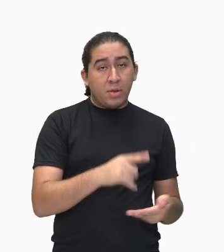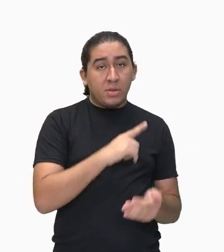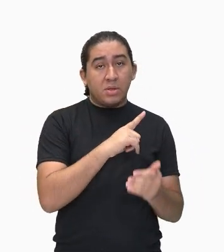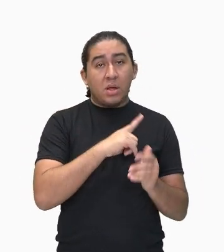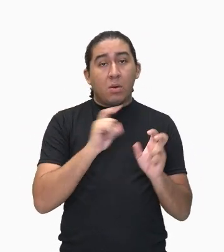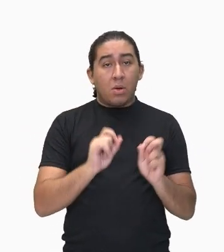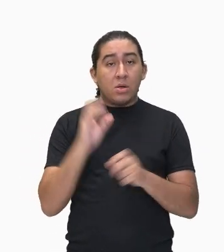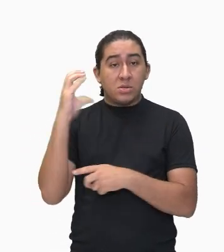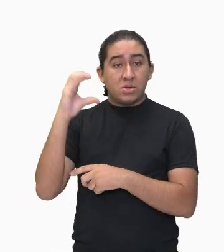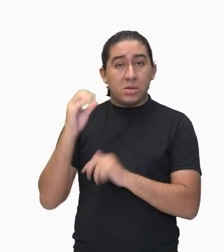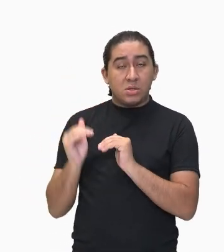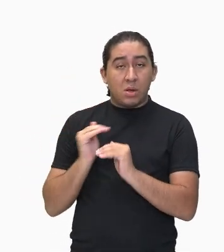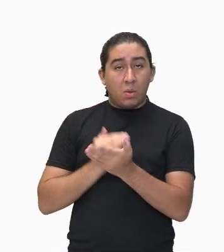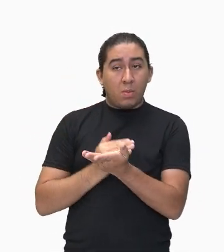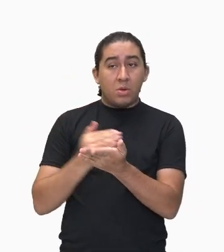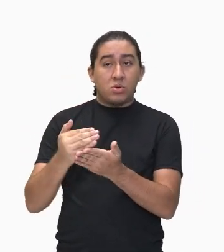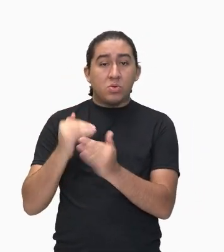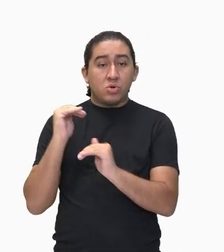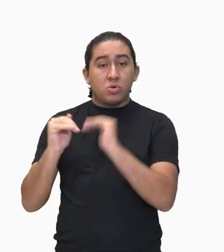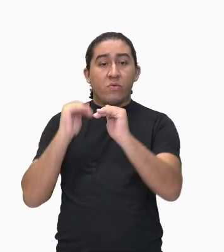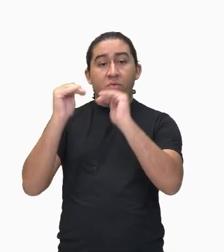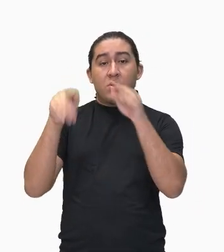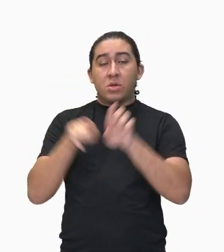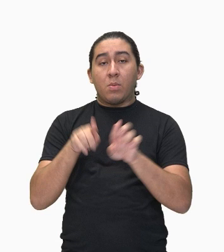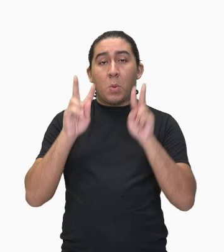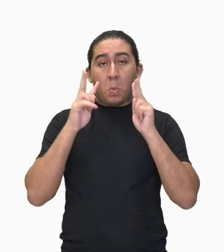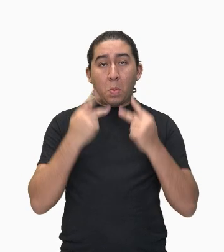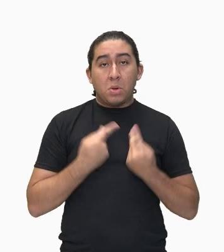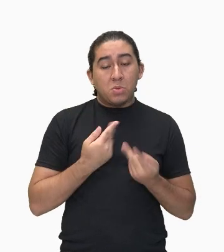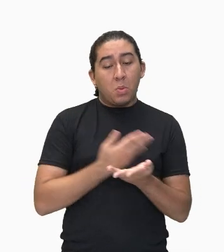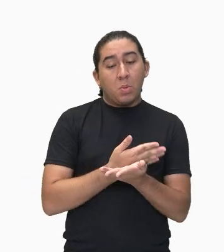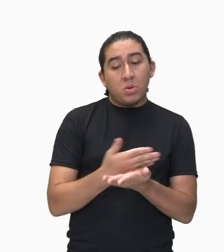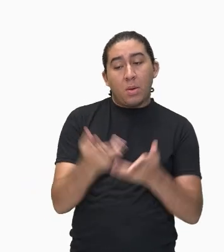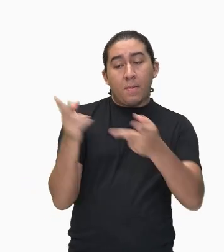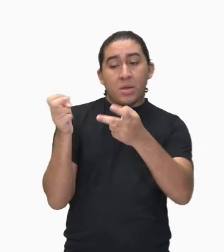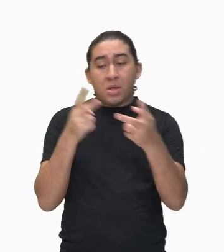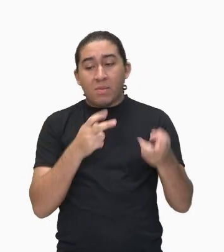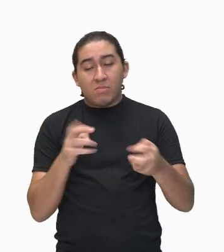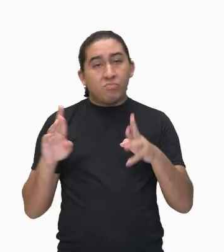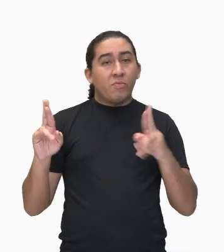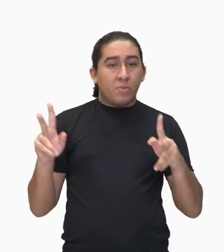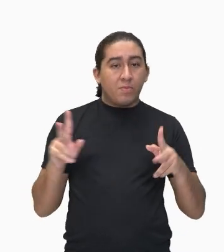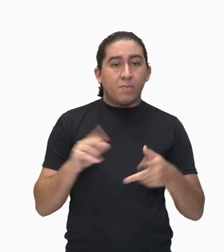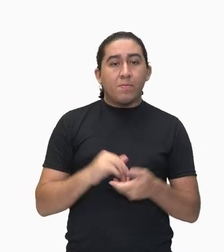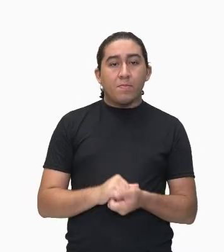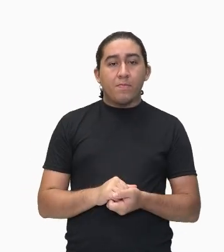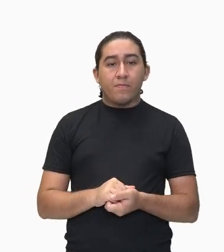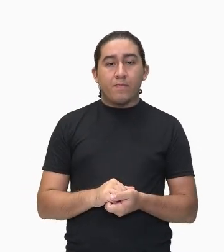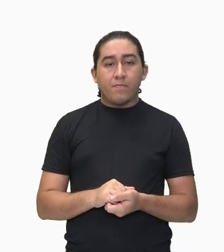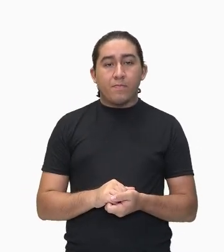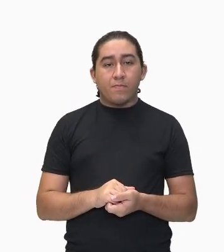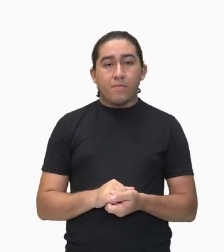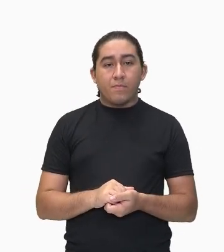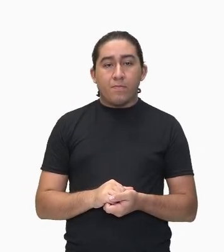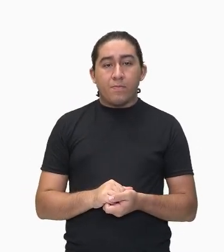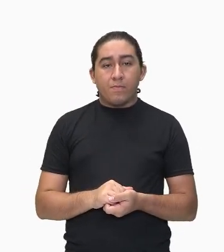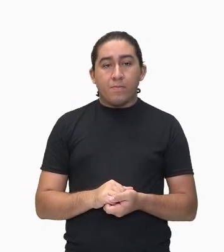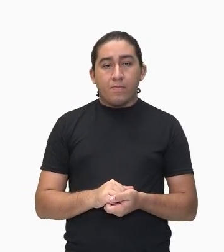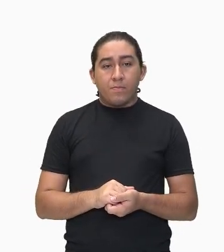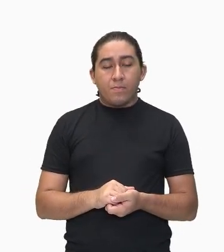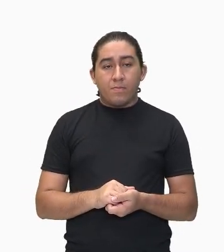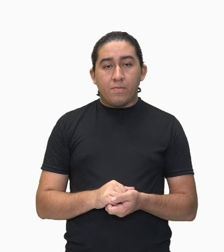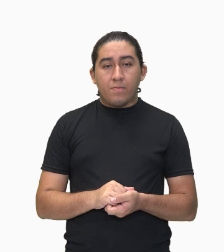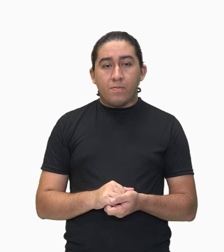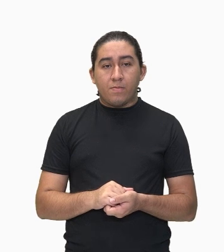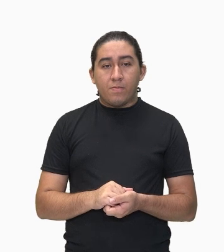da ciência, os homens começaram a perceber que não era bem assim. Então, o homem tem